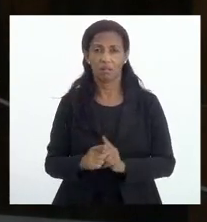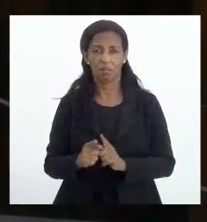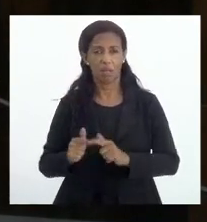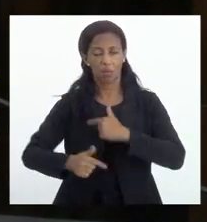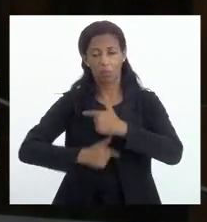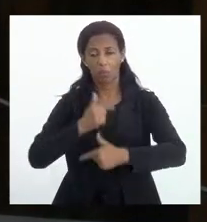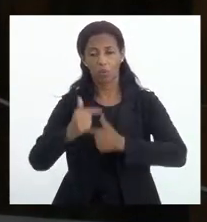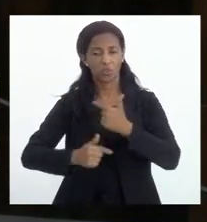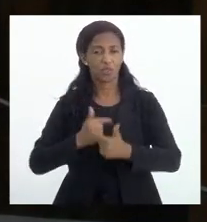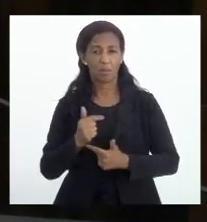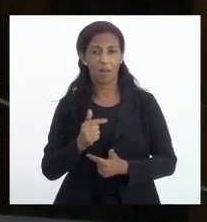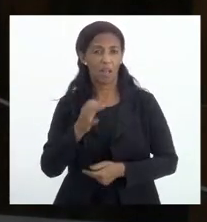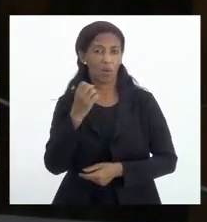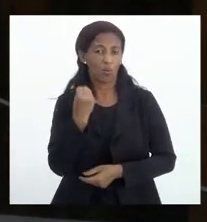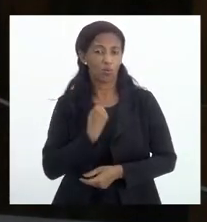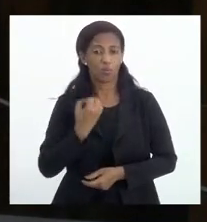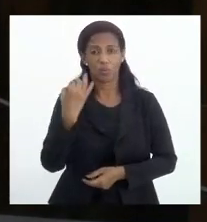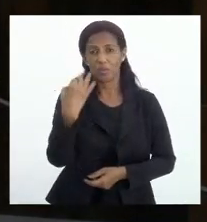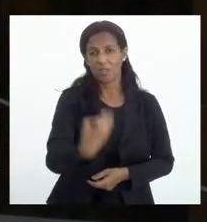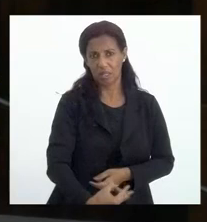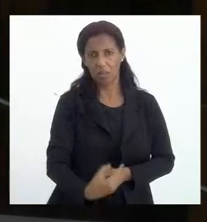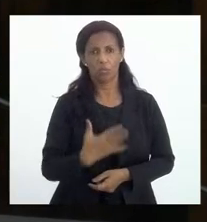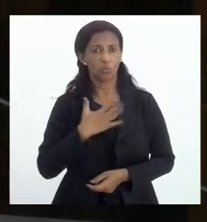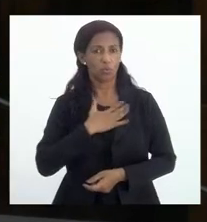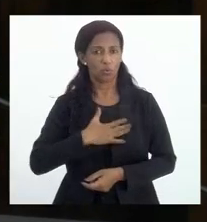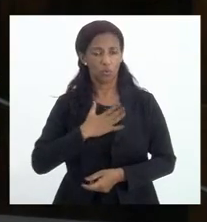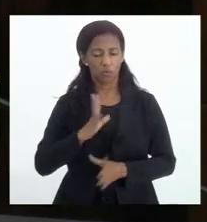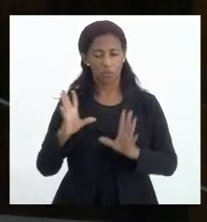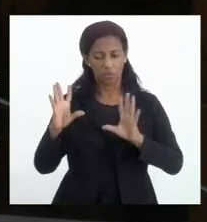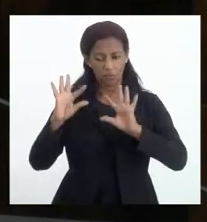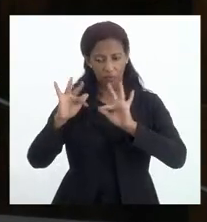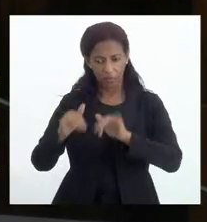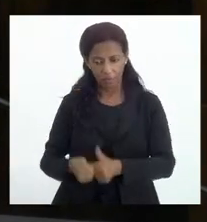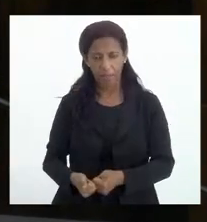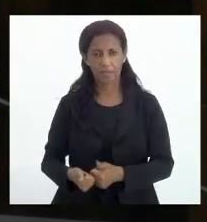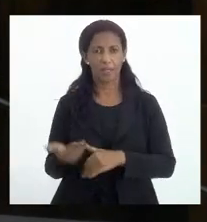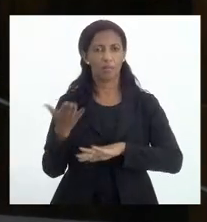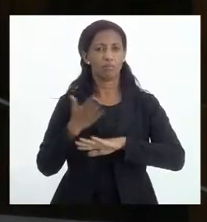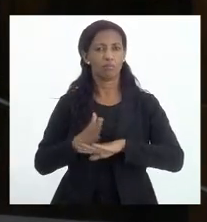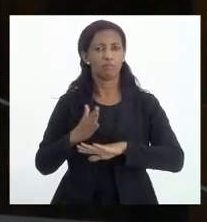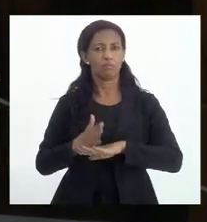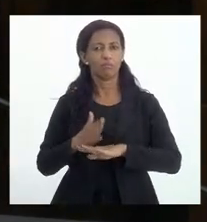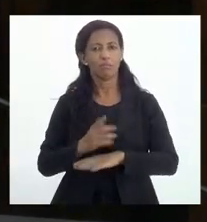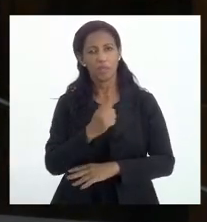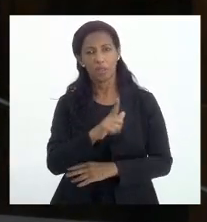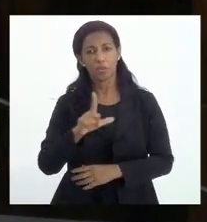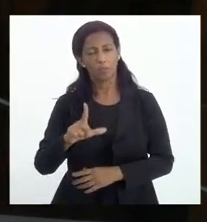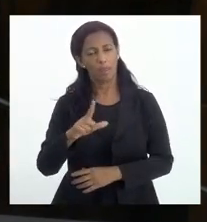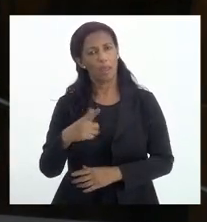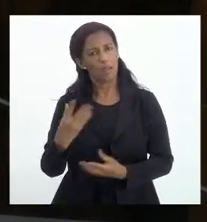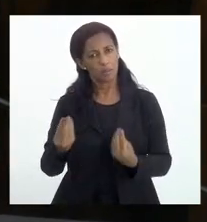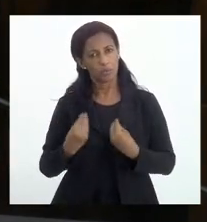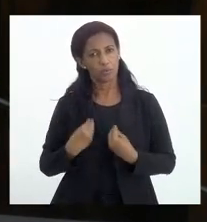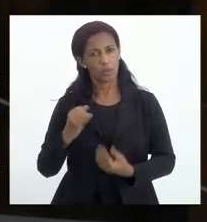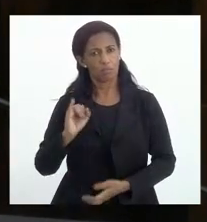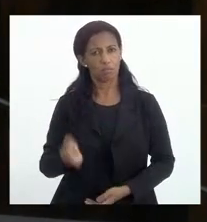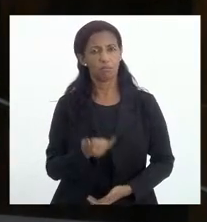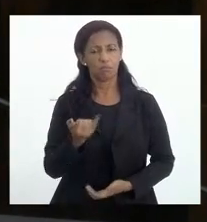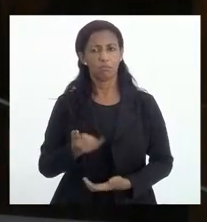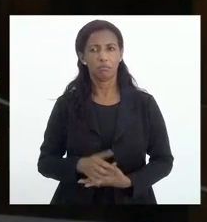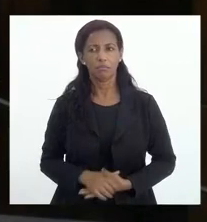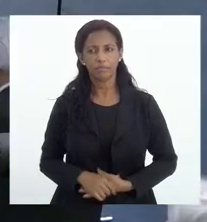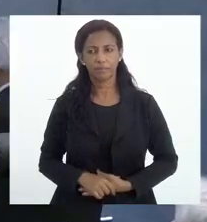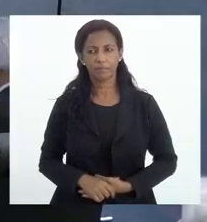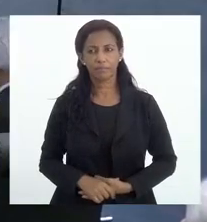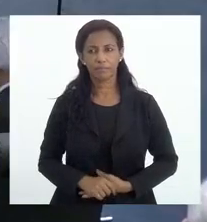trabalhar com números exatos, nós gostaríamos de encerrar o exercício, e isso o PL nos permite, como está escrito. Obrigado.